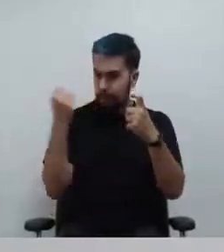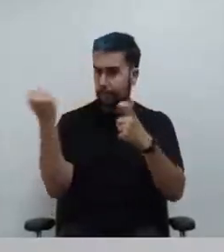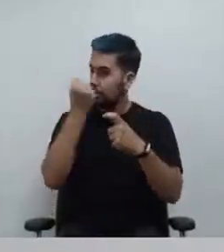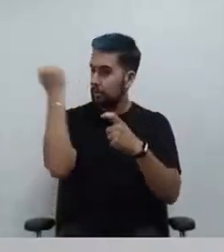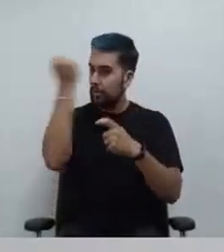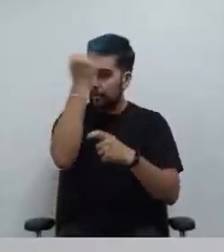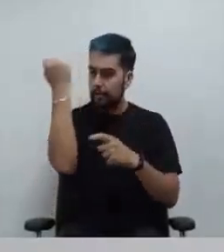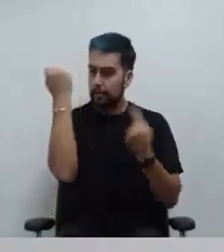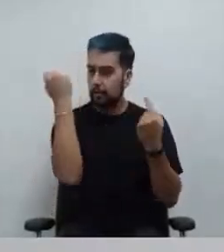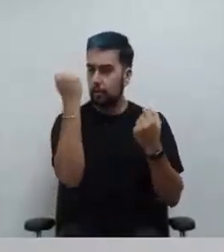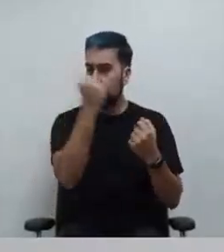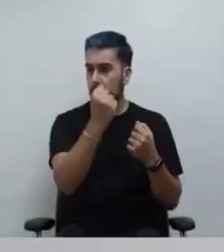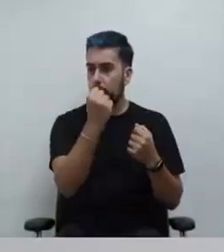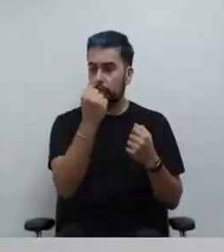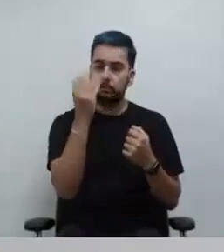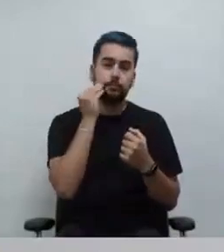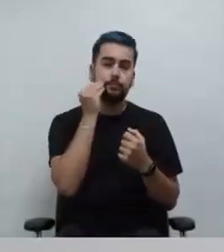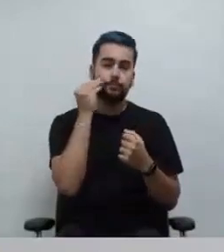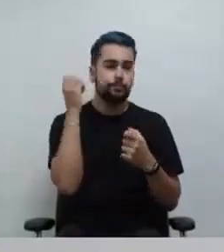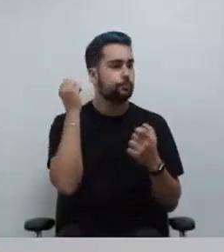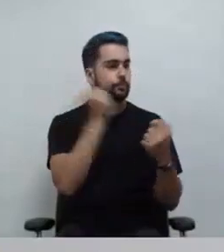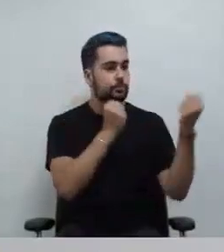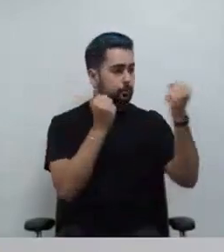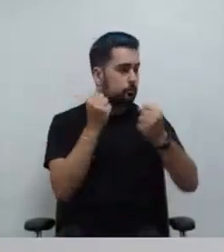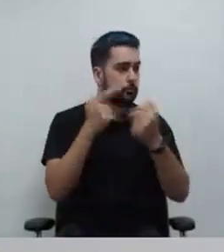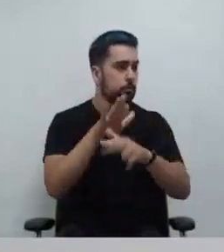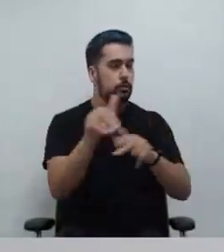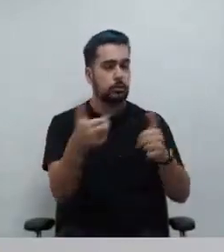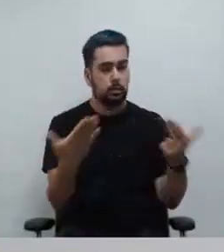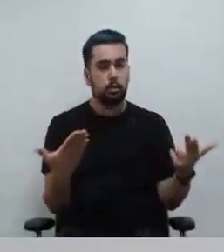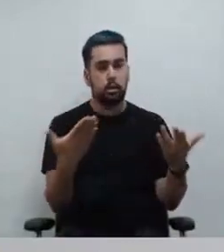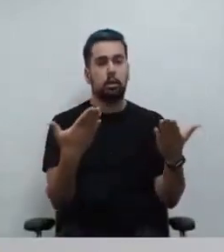o repouso noturno, inclusive. Enfim, medidas